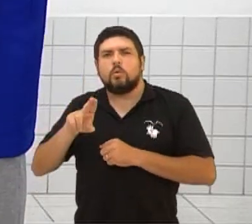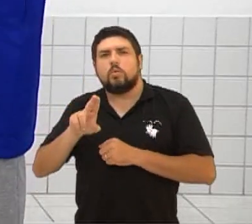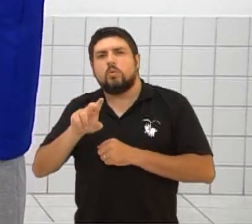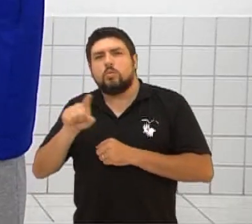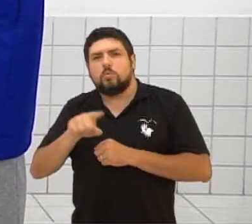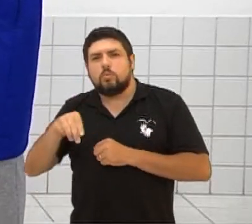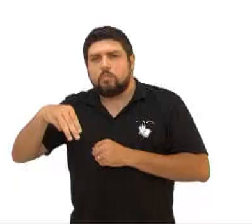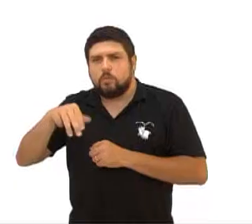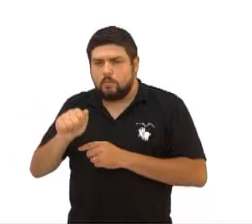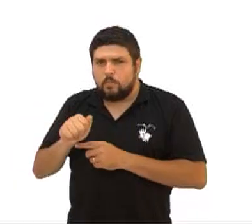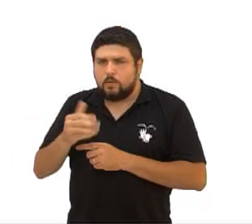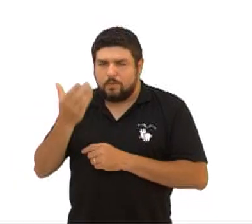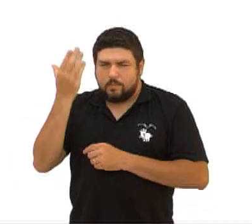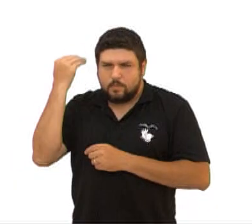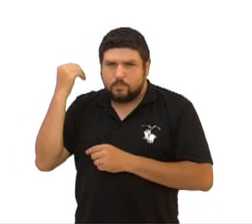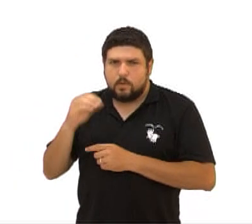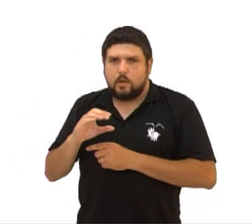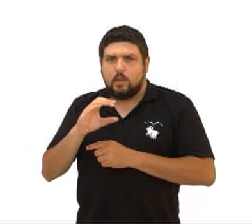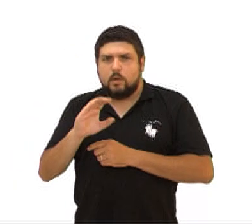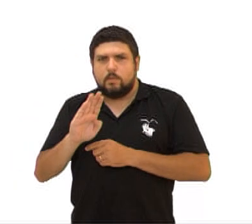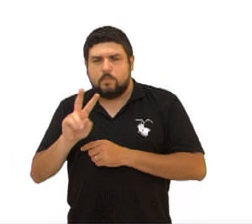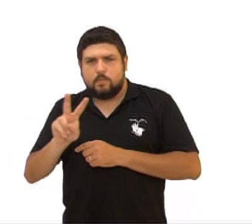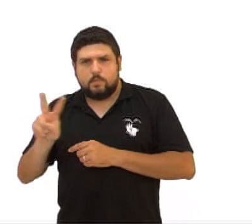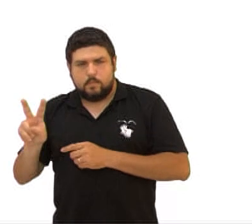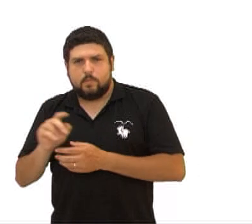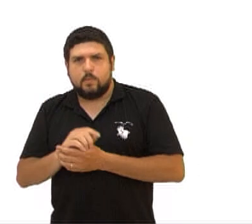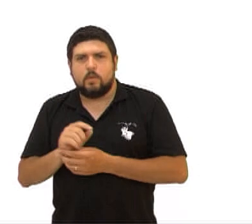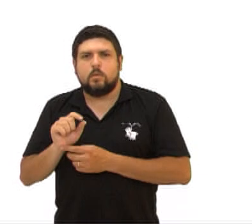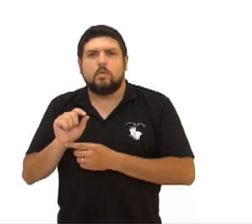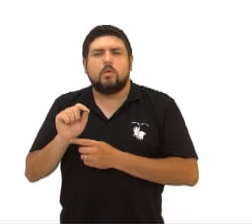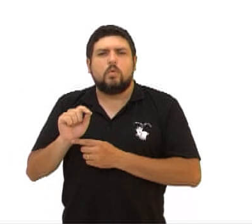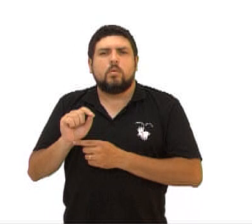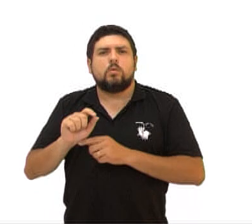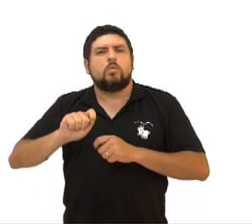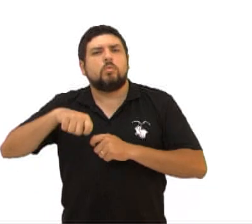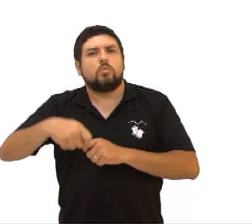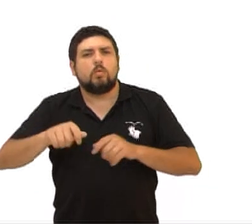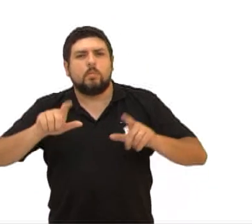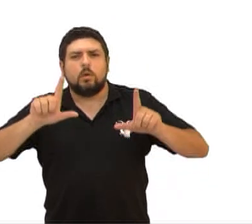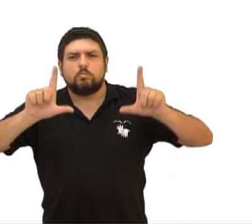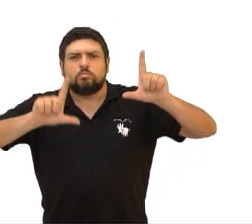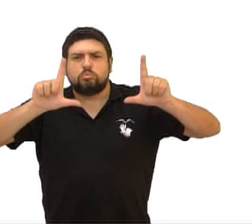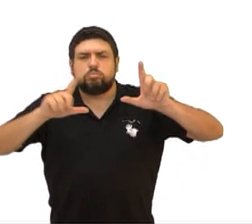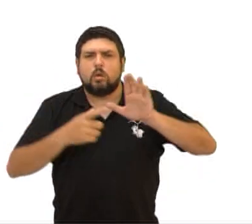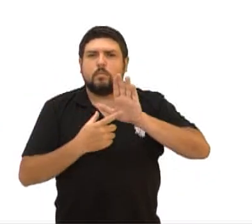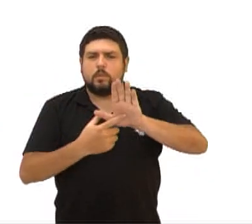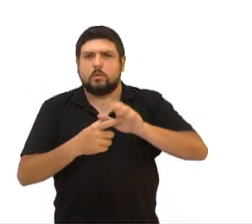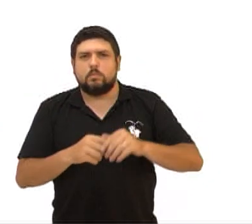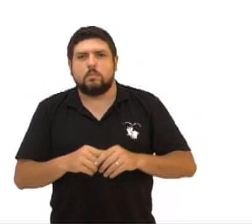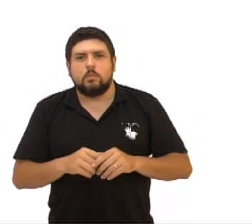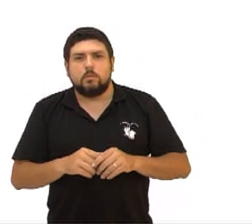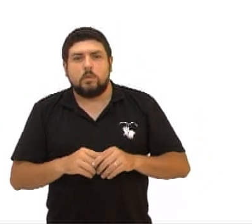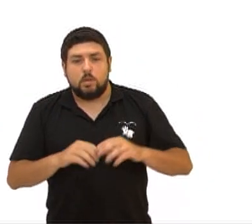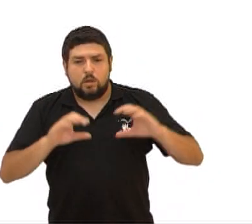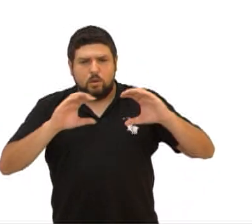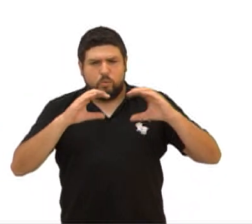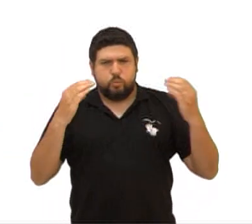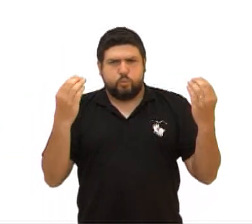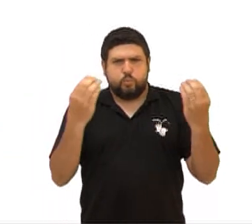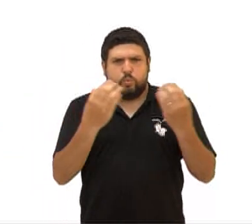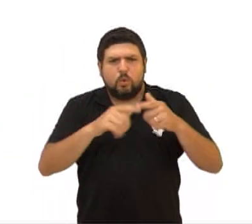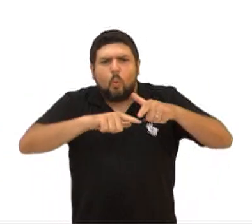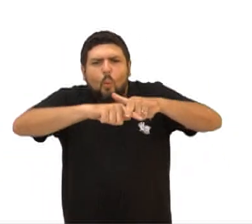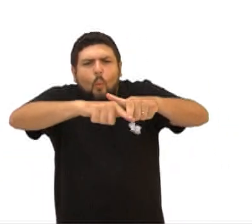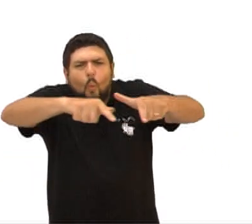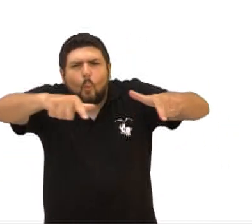da CBV na época, com relação às transmissões. O que ele disse? Ele falou assim, ó, eu prefiro um ginásio vazio